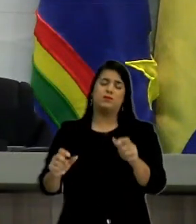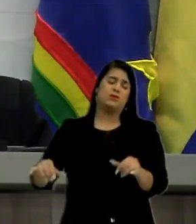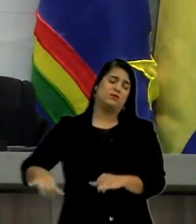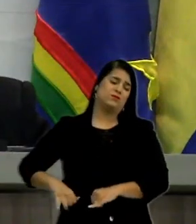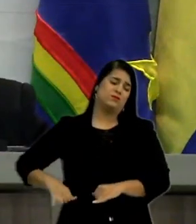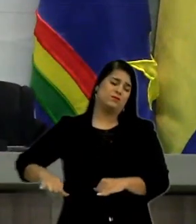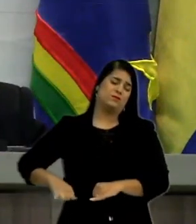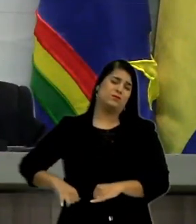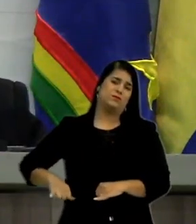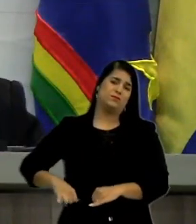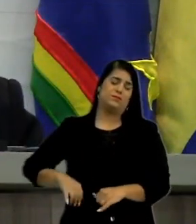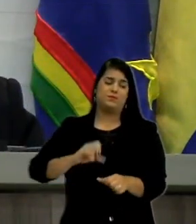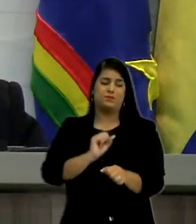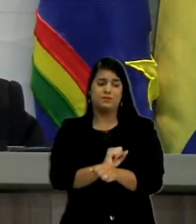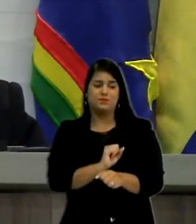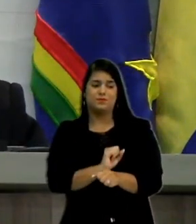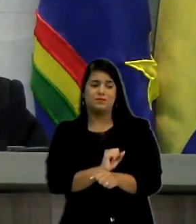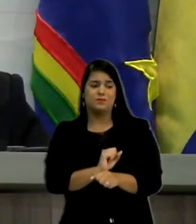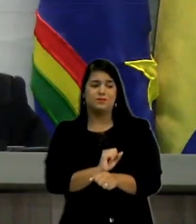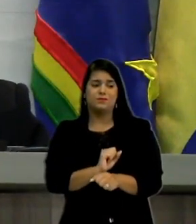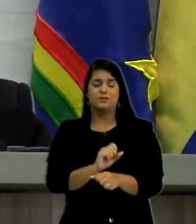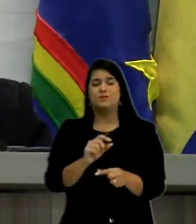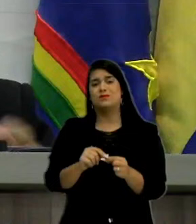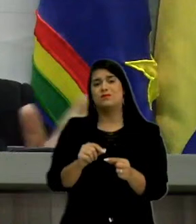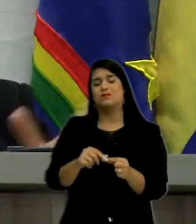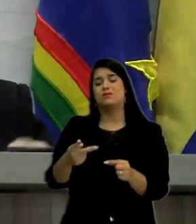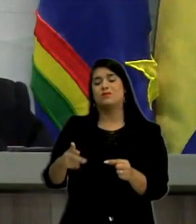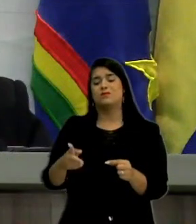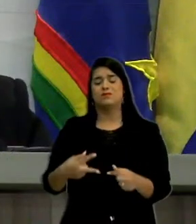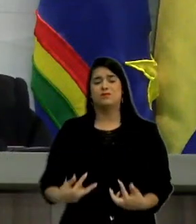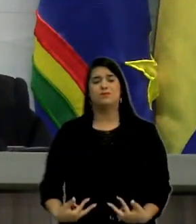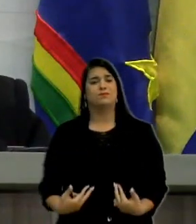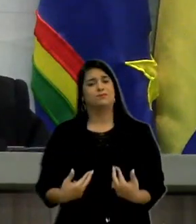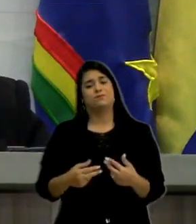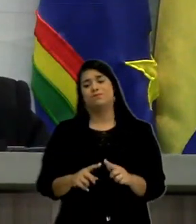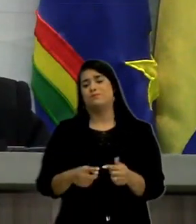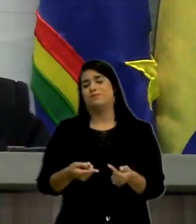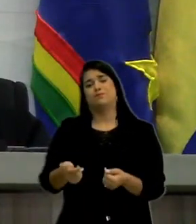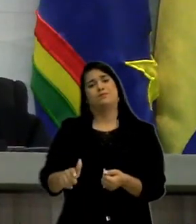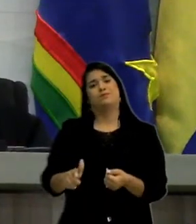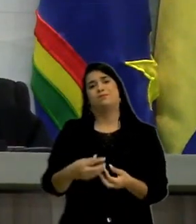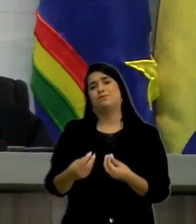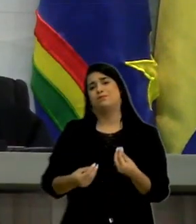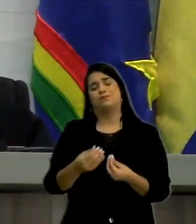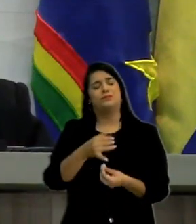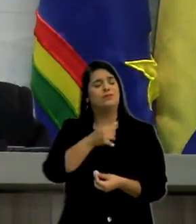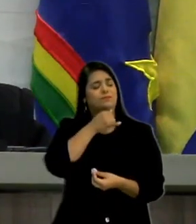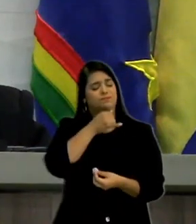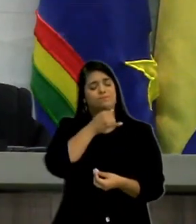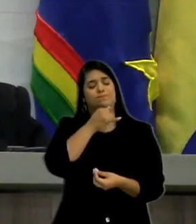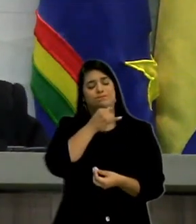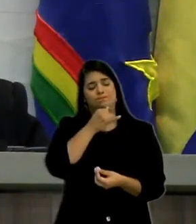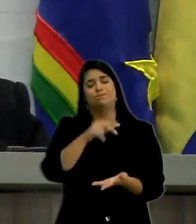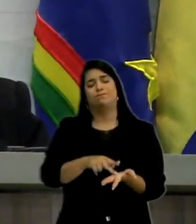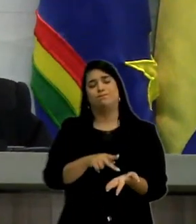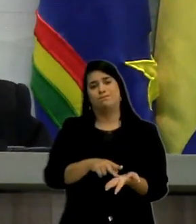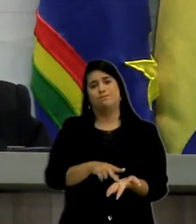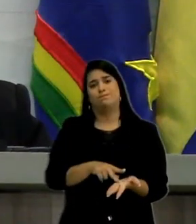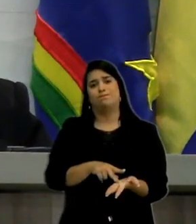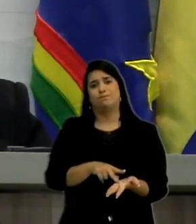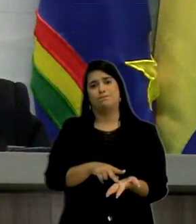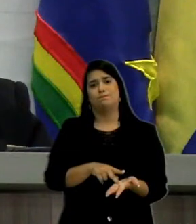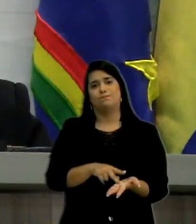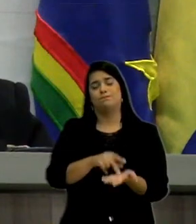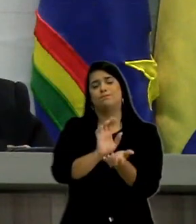tanto, esperando por fazer sua cirurgia, e não tem como. É triste, mas é a realidade do